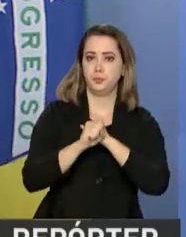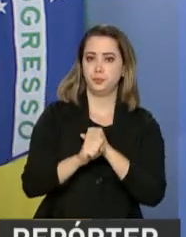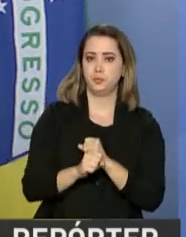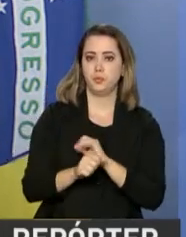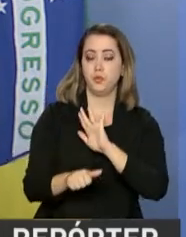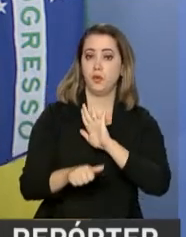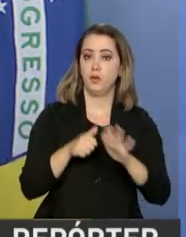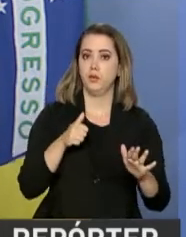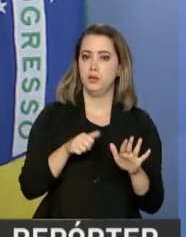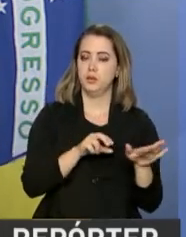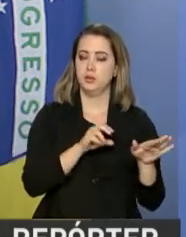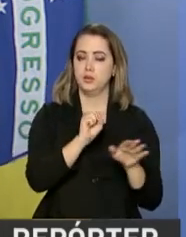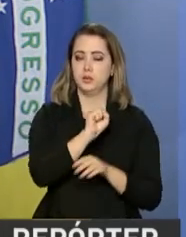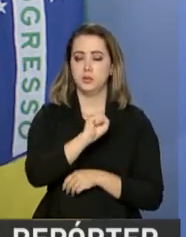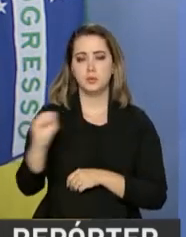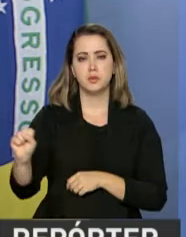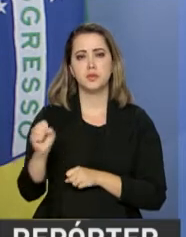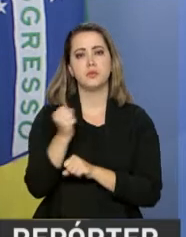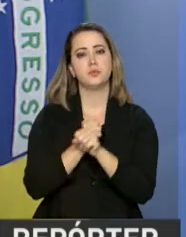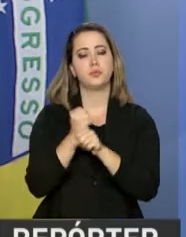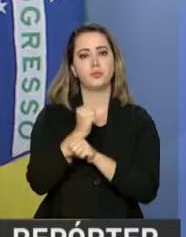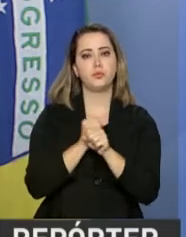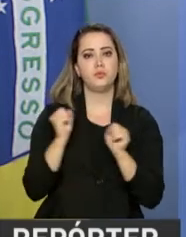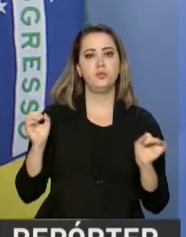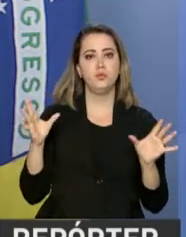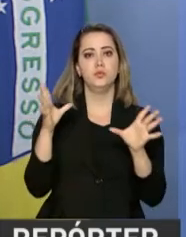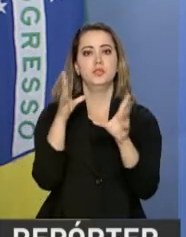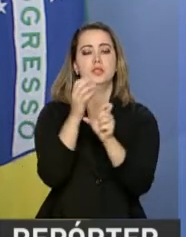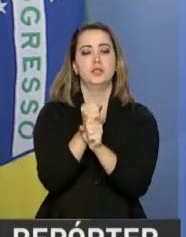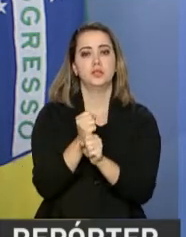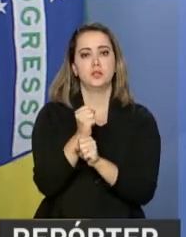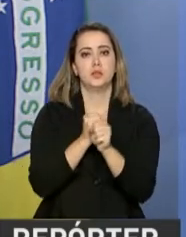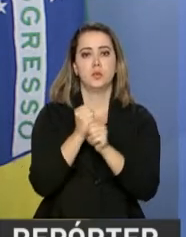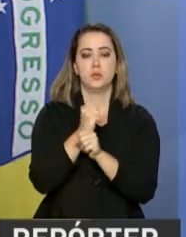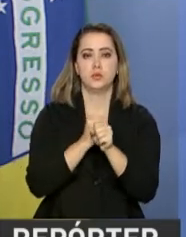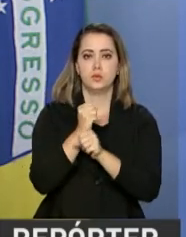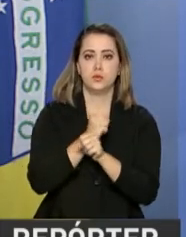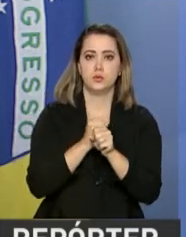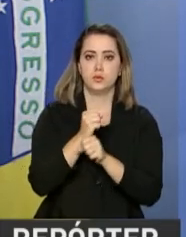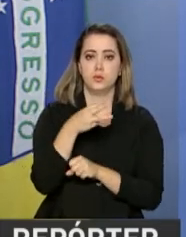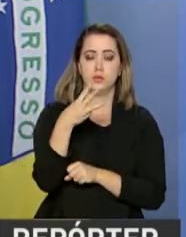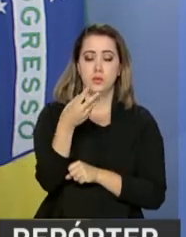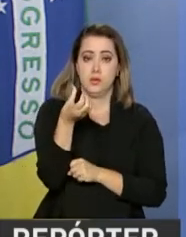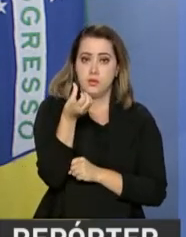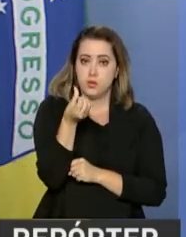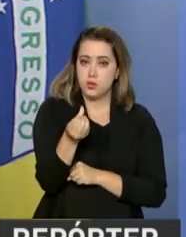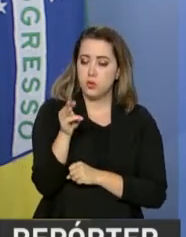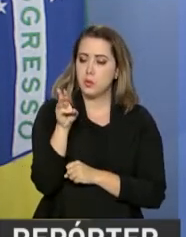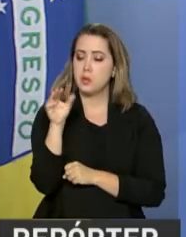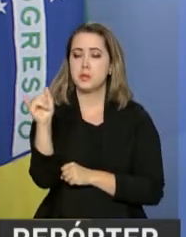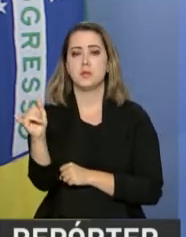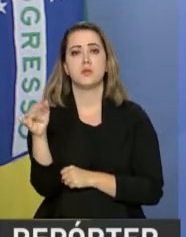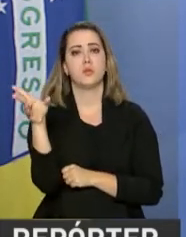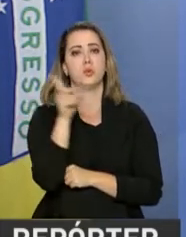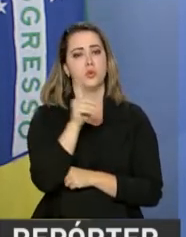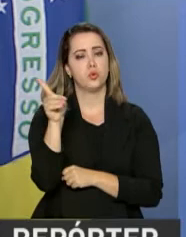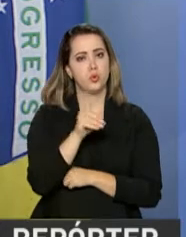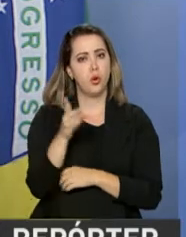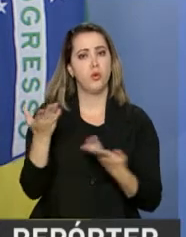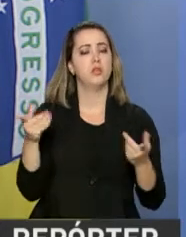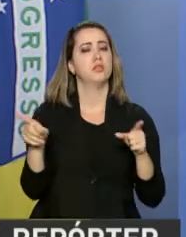no primeiro semestre do ano o saldo comercial acumulado de 36 bilhões de dólares 209 milhões